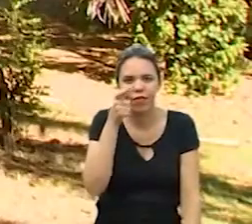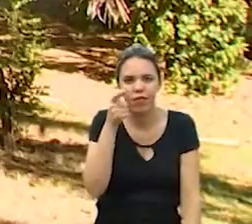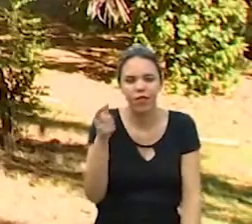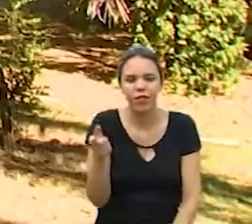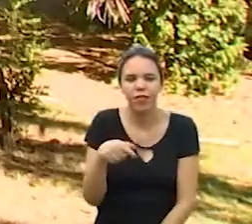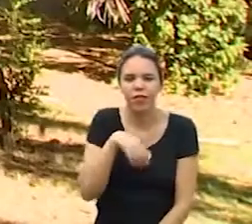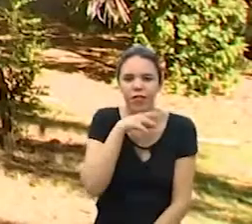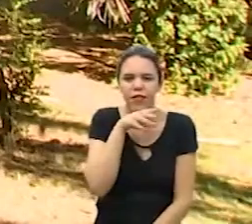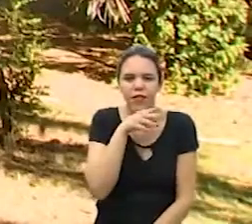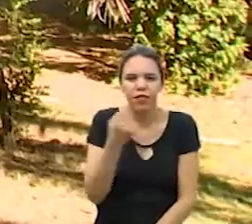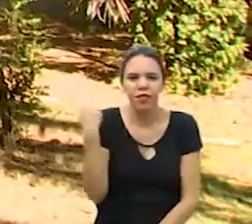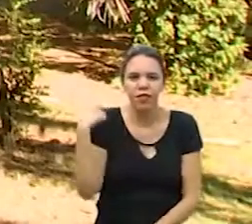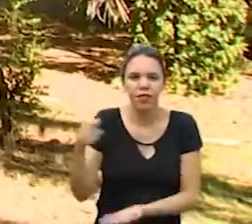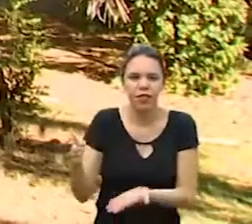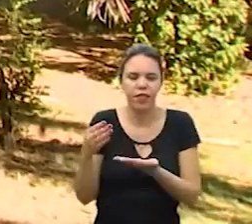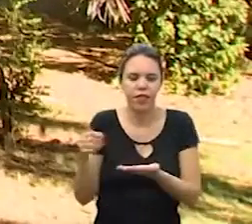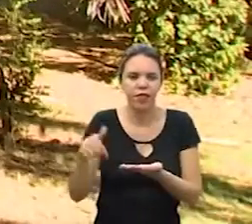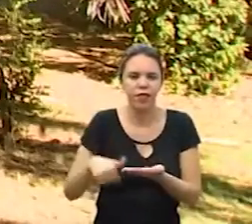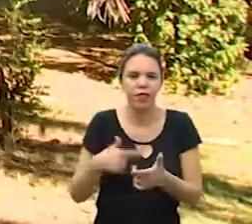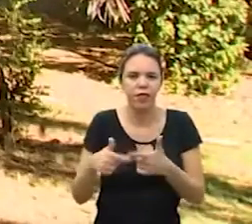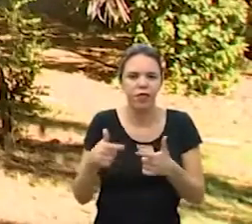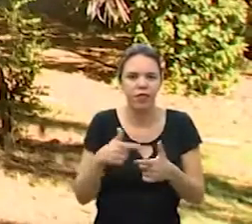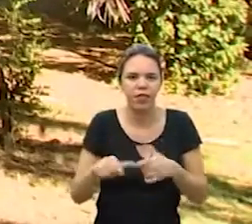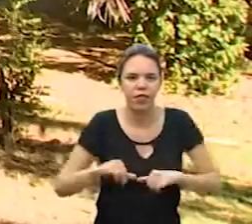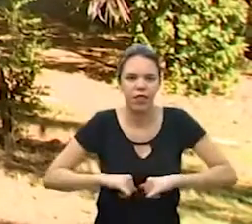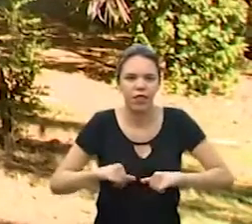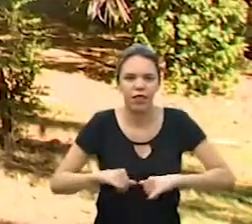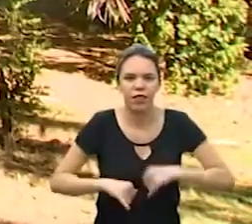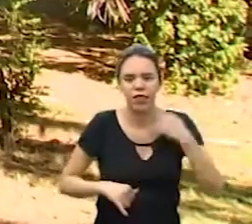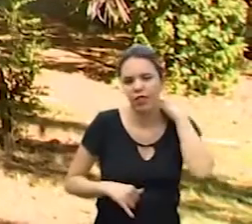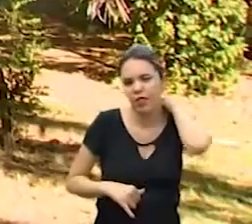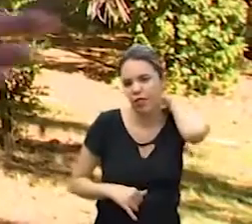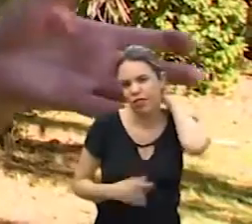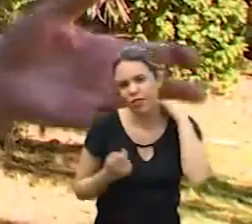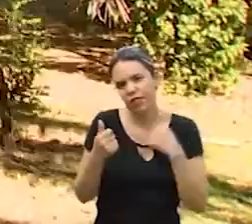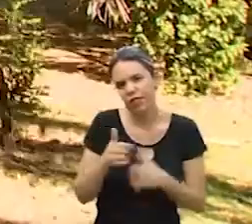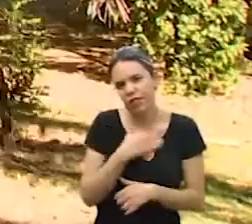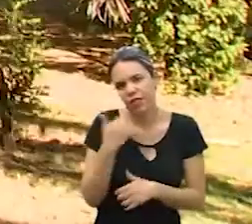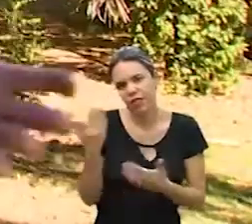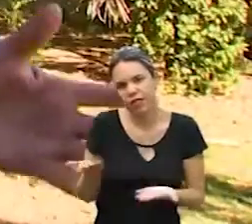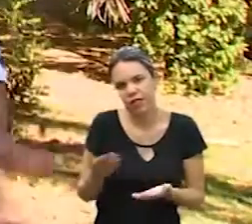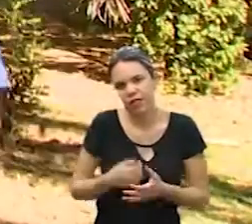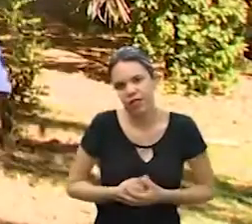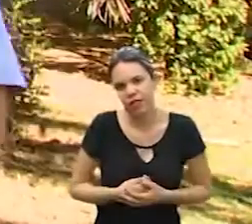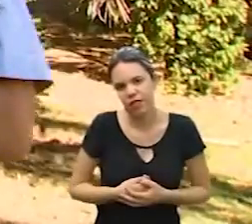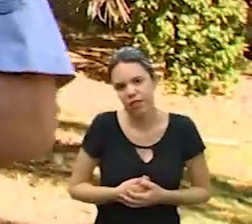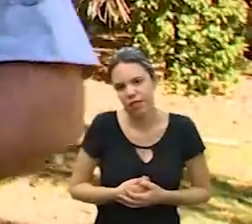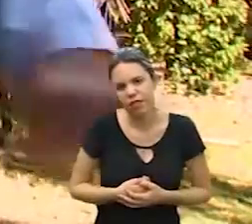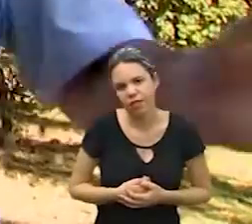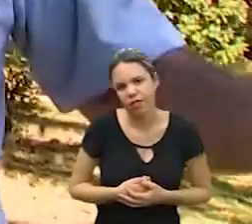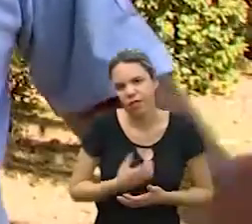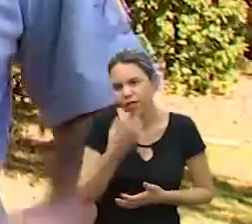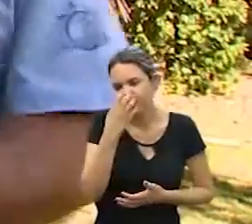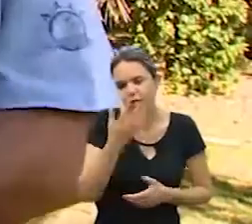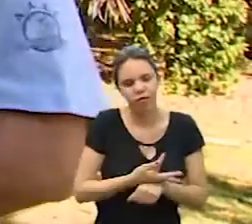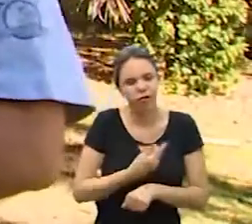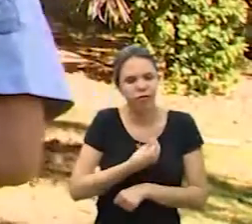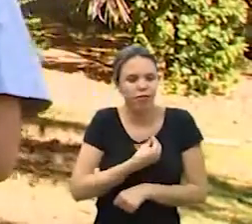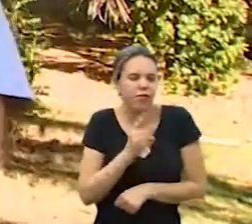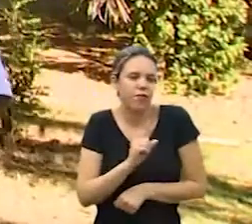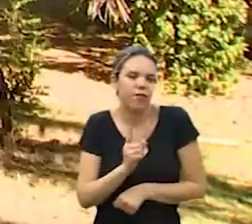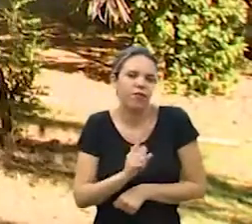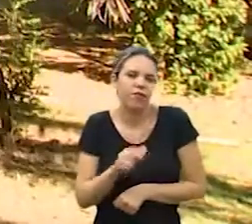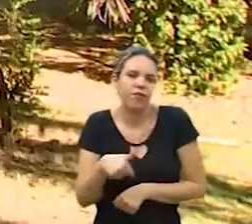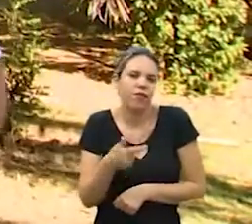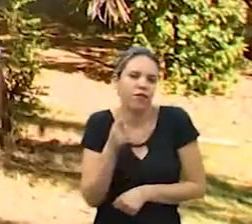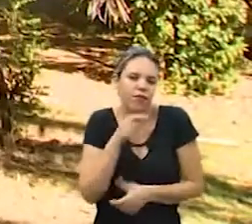vê animais que a gente recebe aqui em situação de quase óbito já, o cachorro não vai